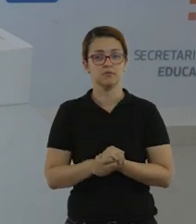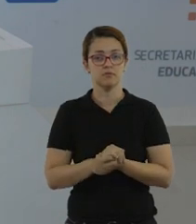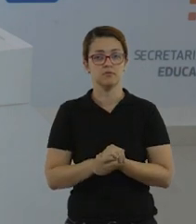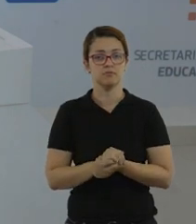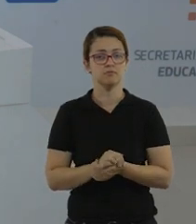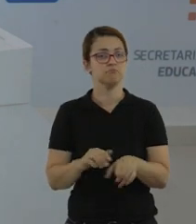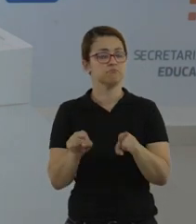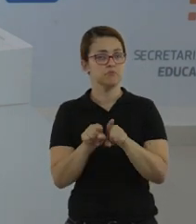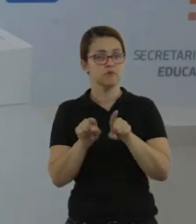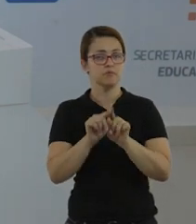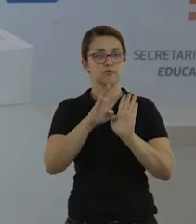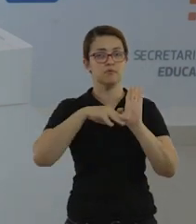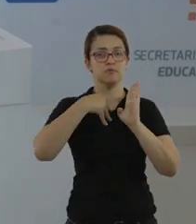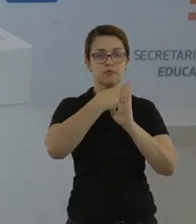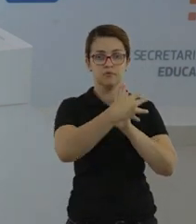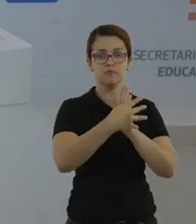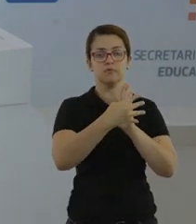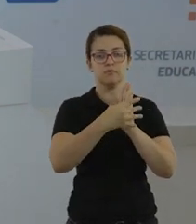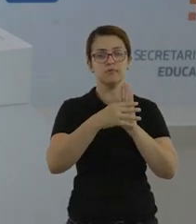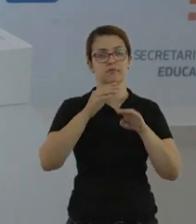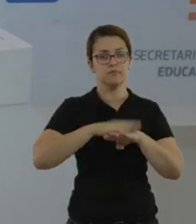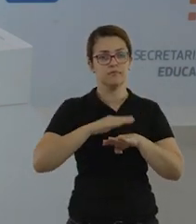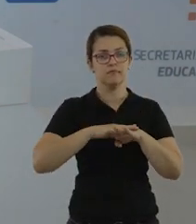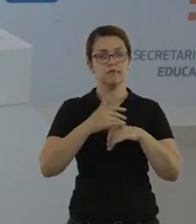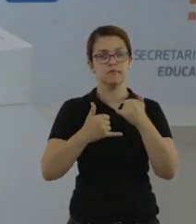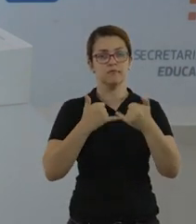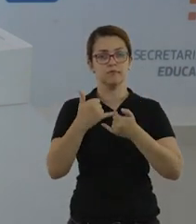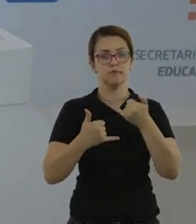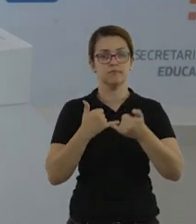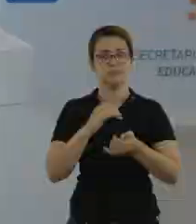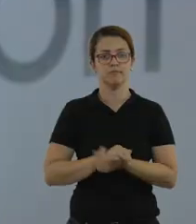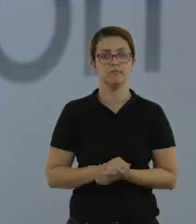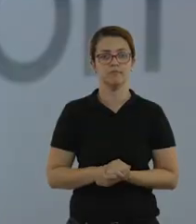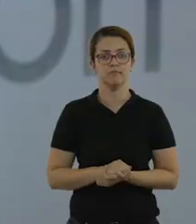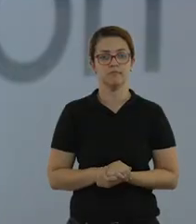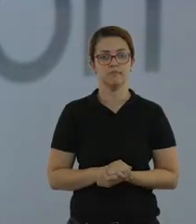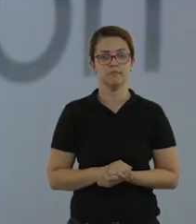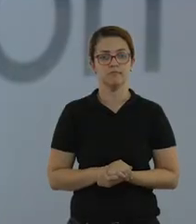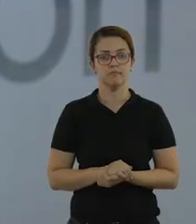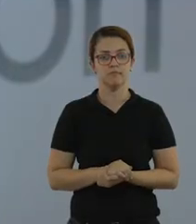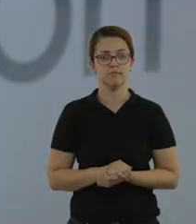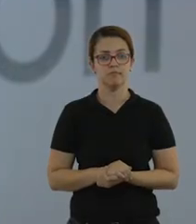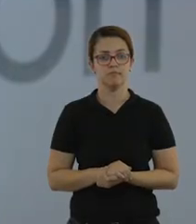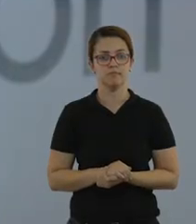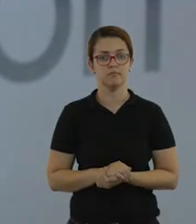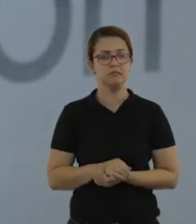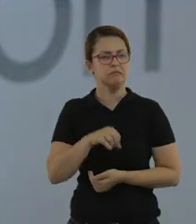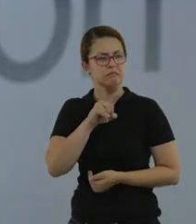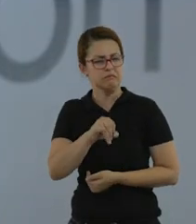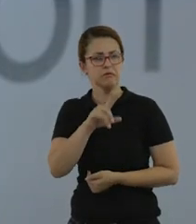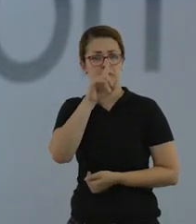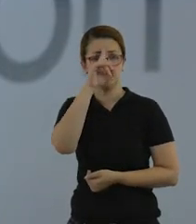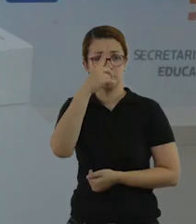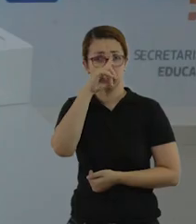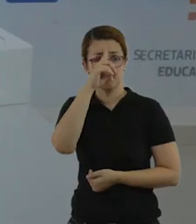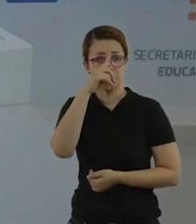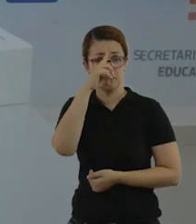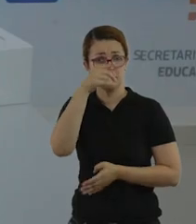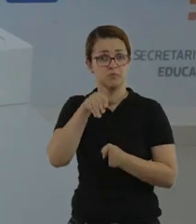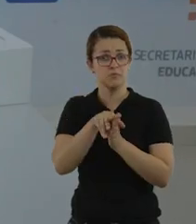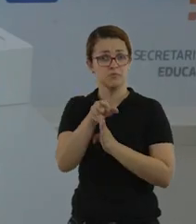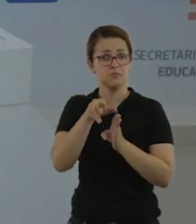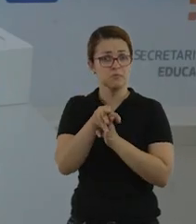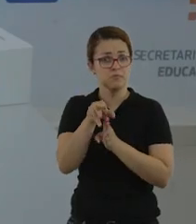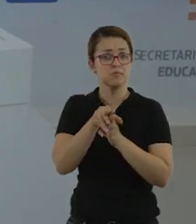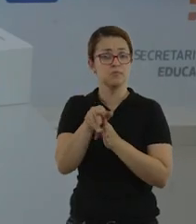podem utilizar a mesma tabela que nós utilizamos no jogo. Pessoal, se vocês ainda estiverem com dúvida, eu